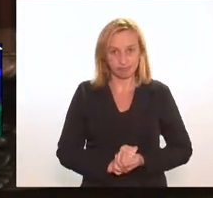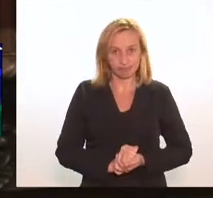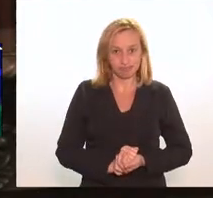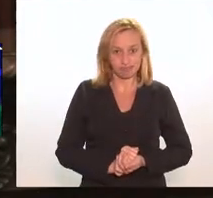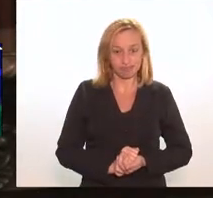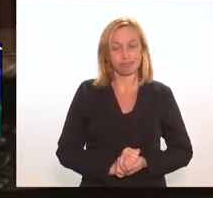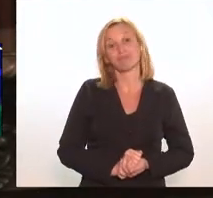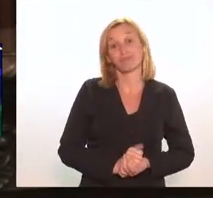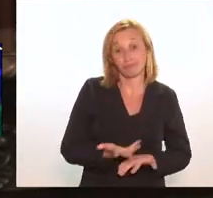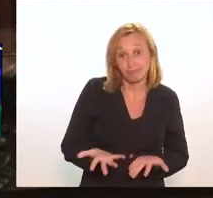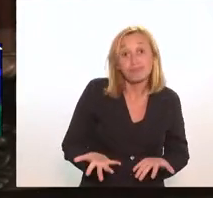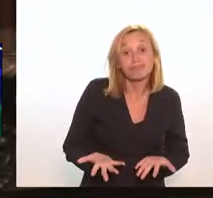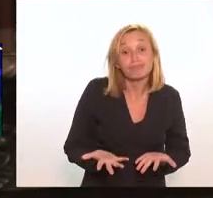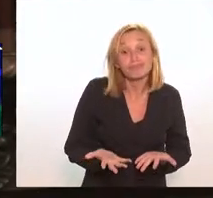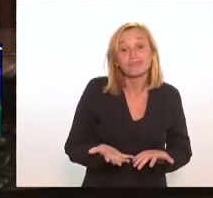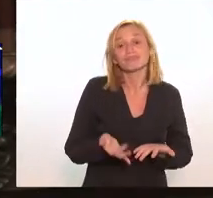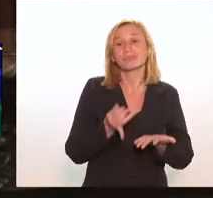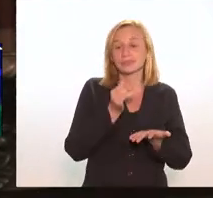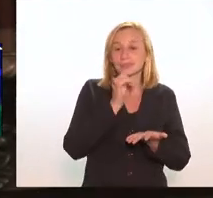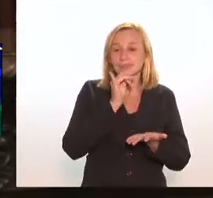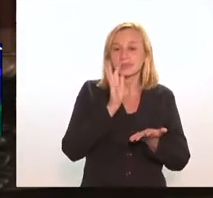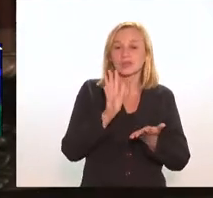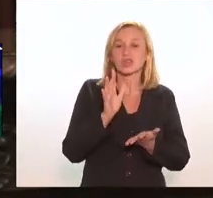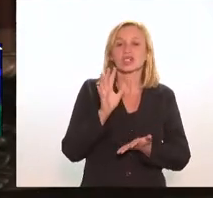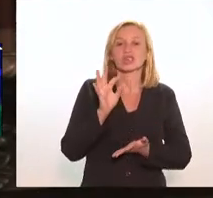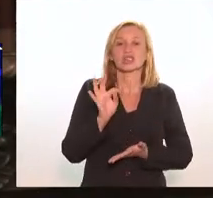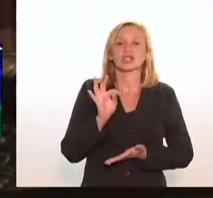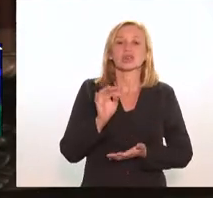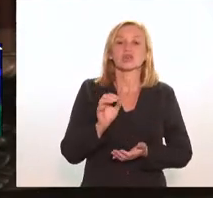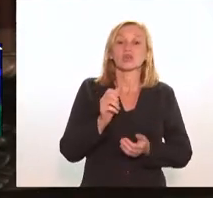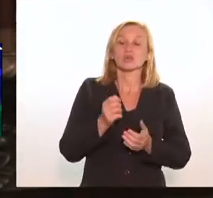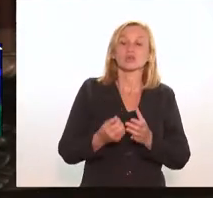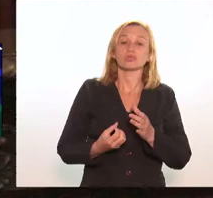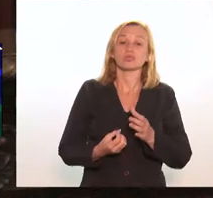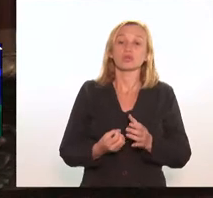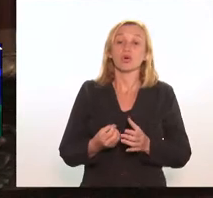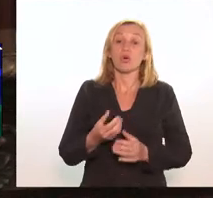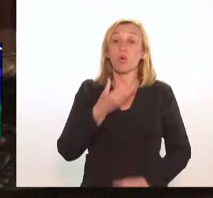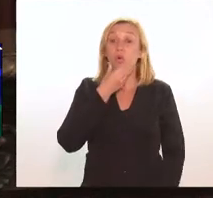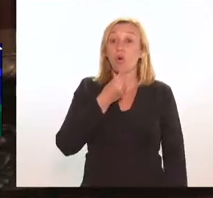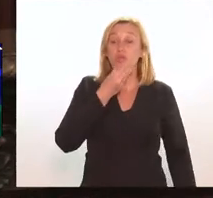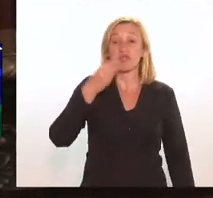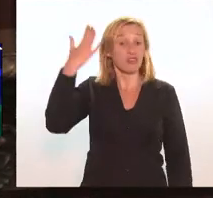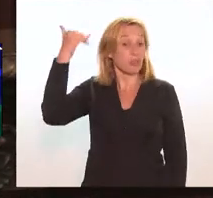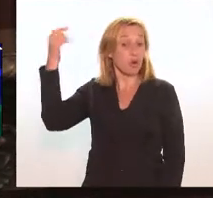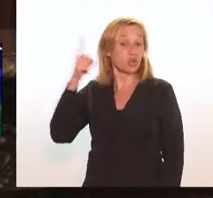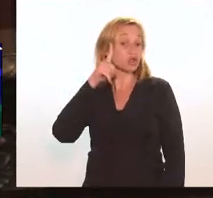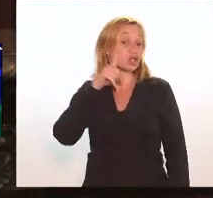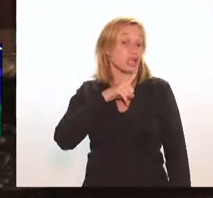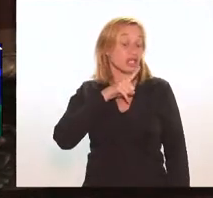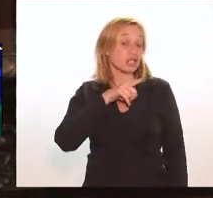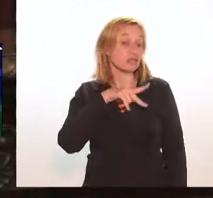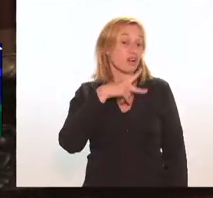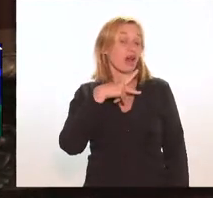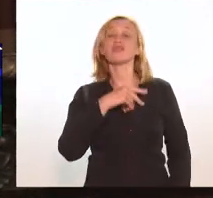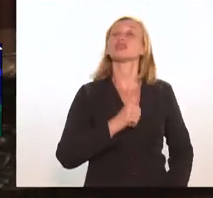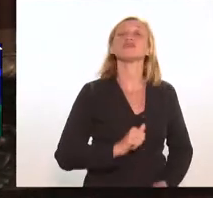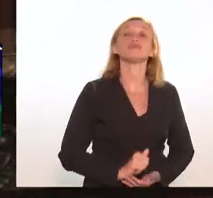Chesterton, um grande escritor inglês, ele dizia o